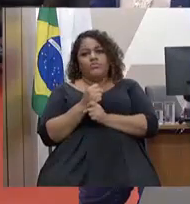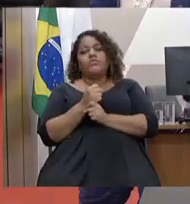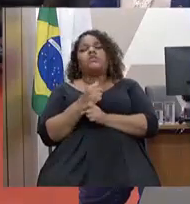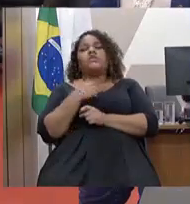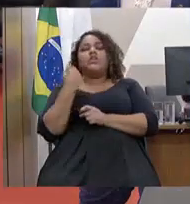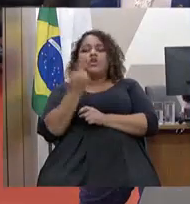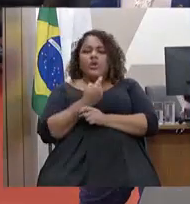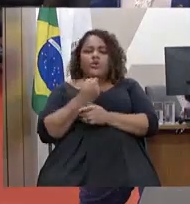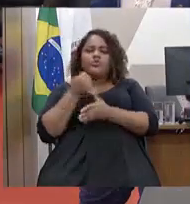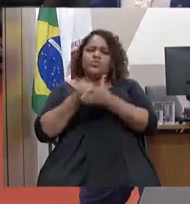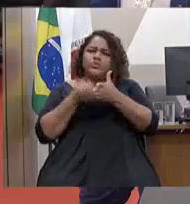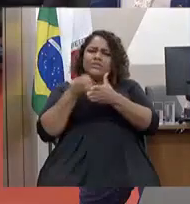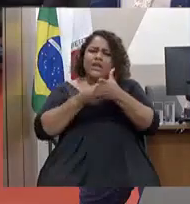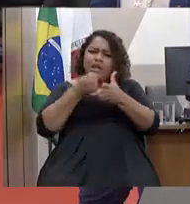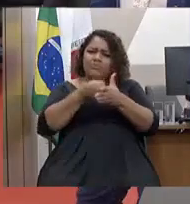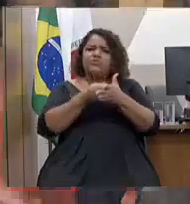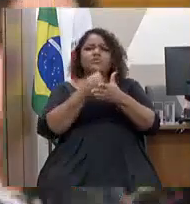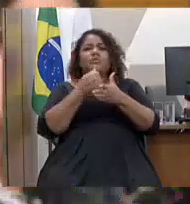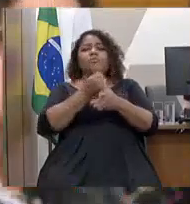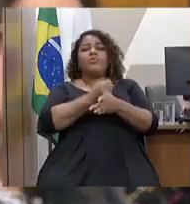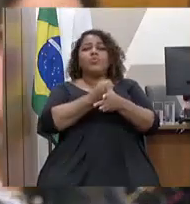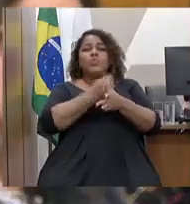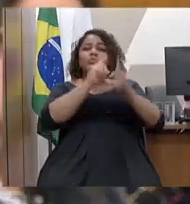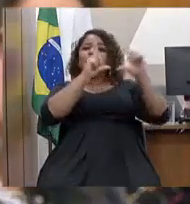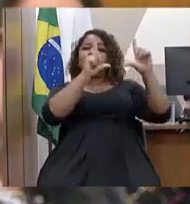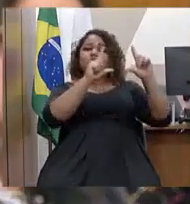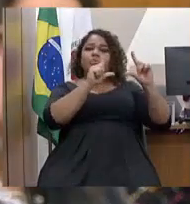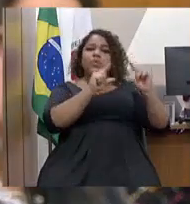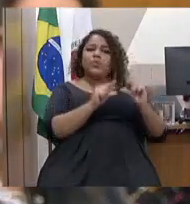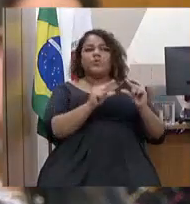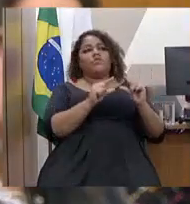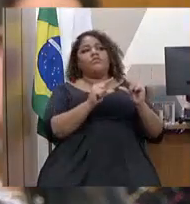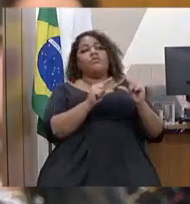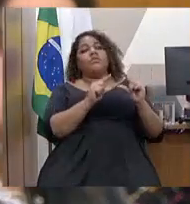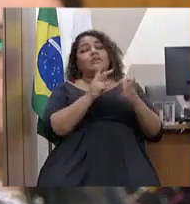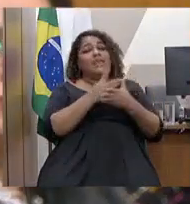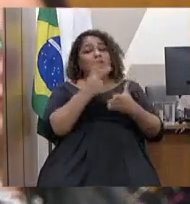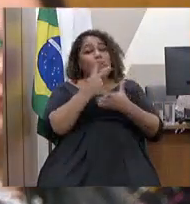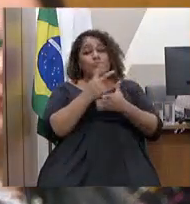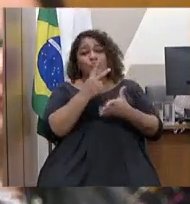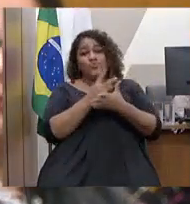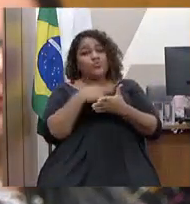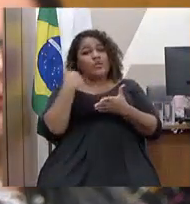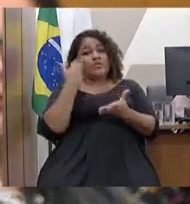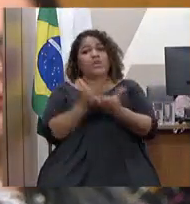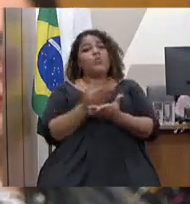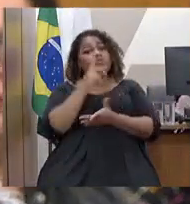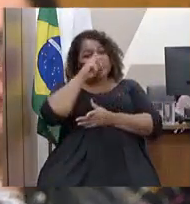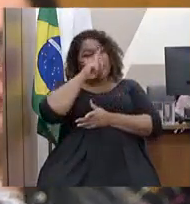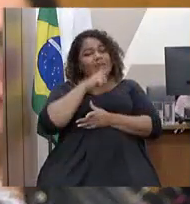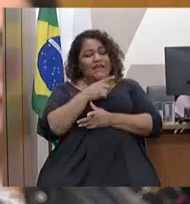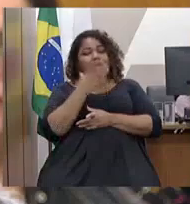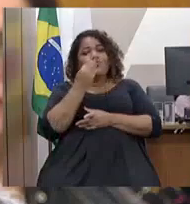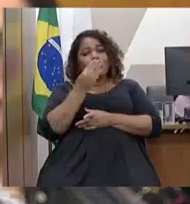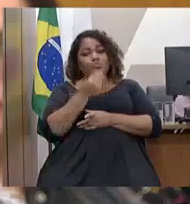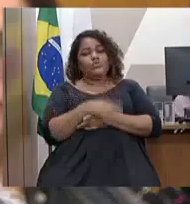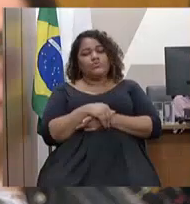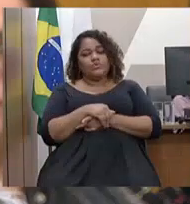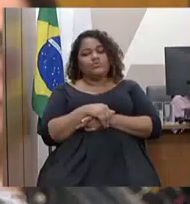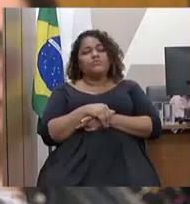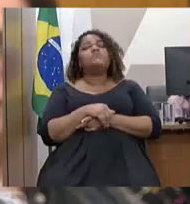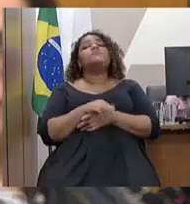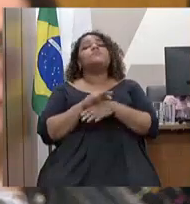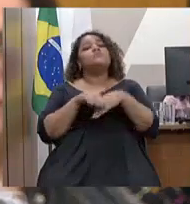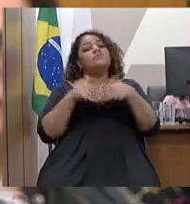muito custo a baixar isso e ainda ainda é muito grande então é importante a gente dizer e